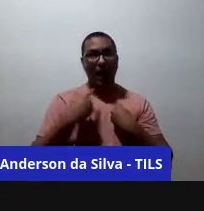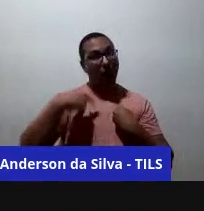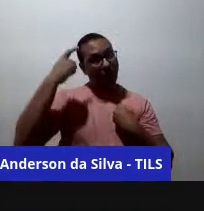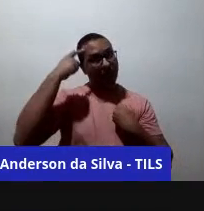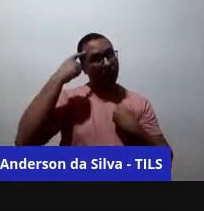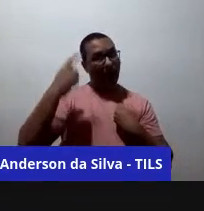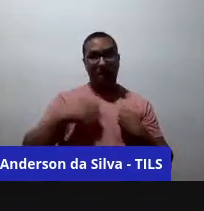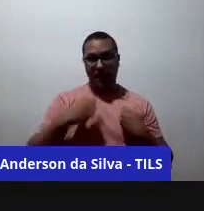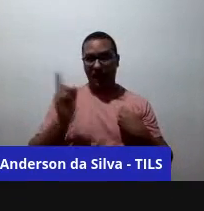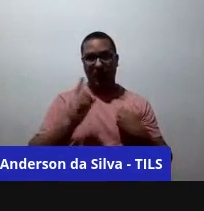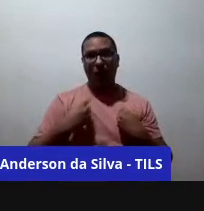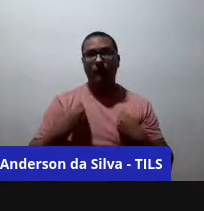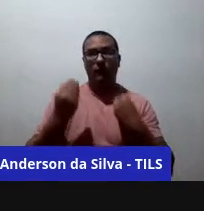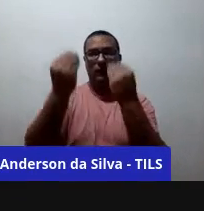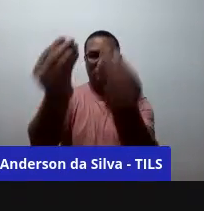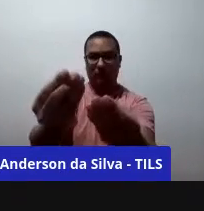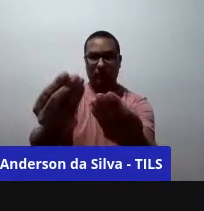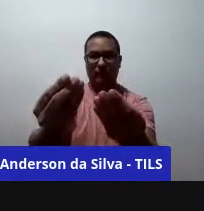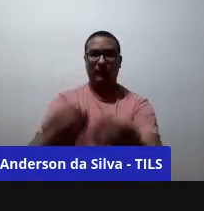sua carteira.